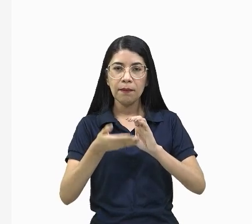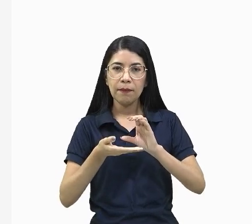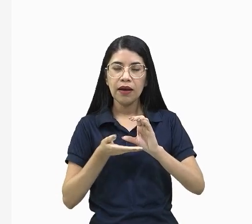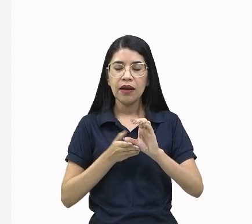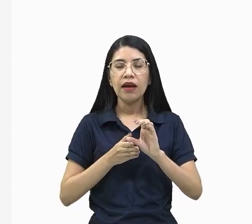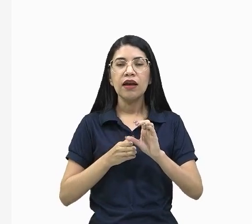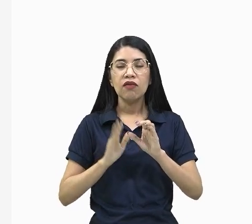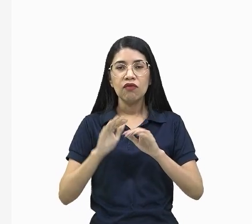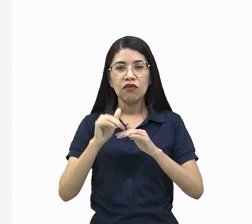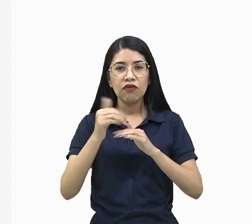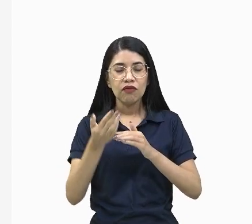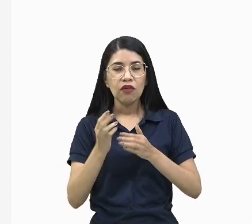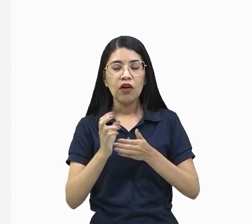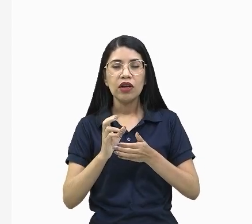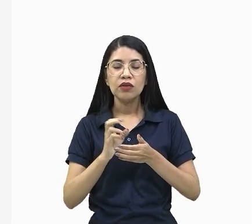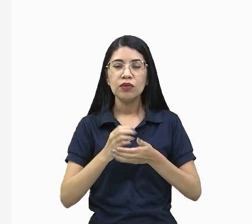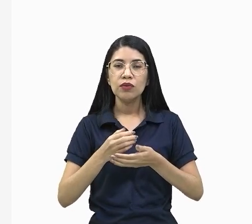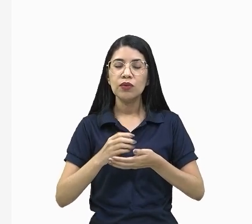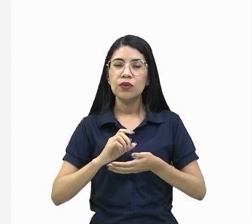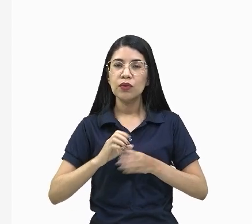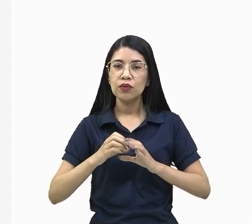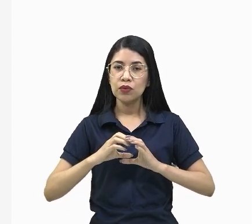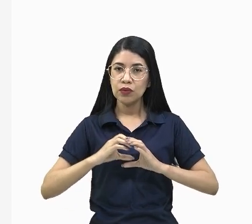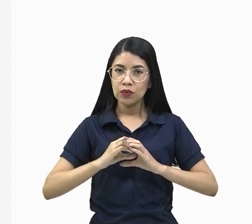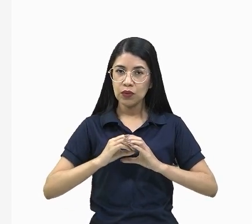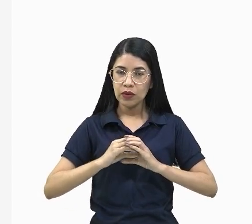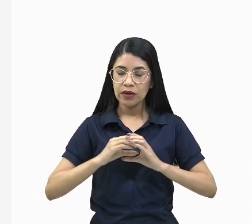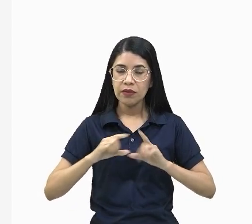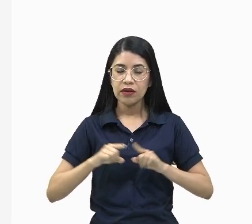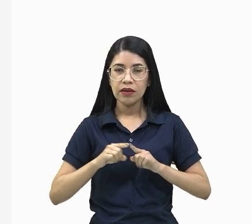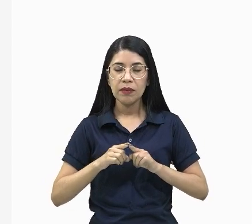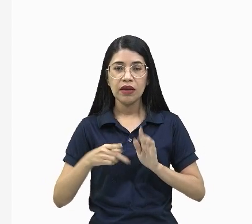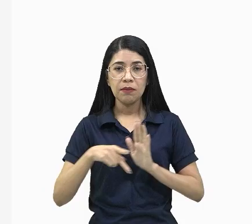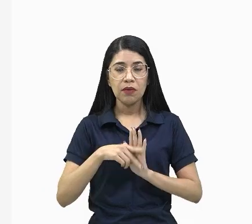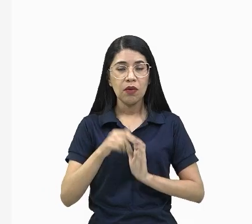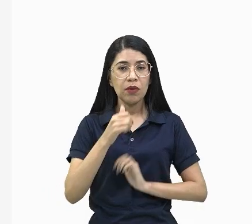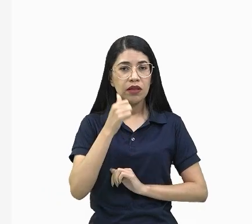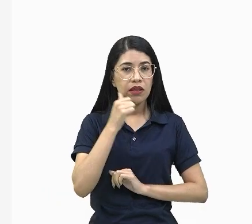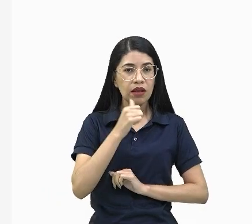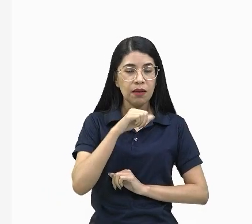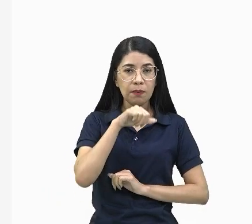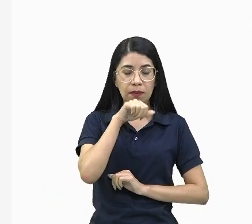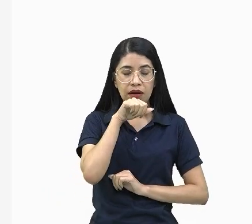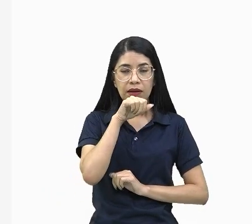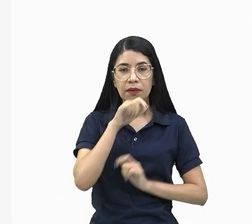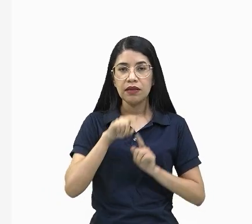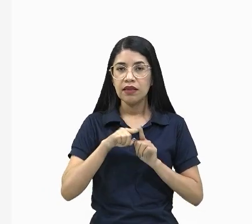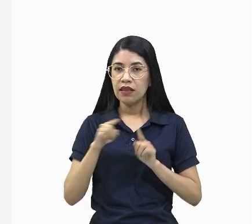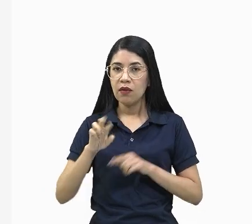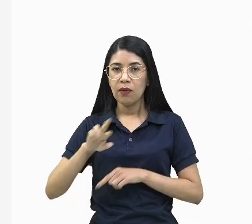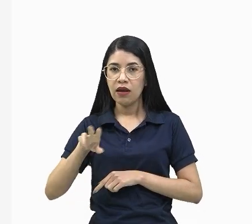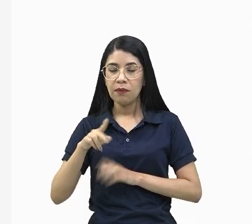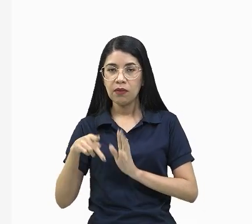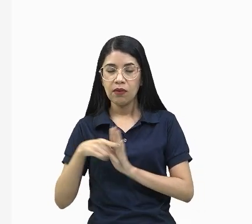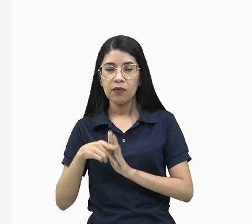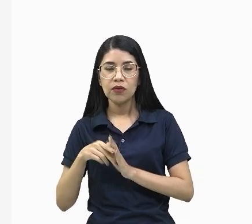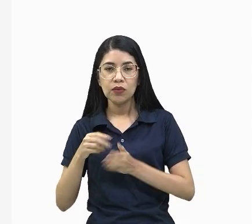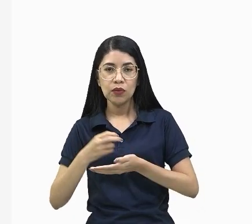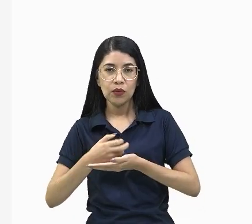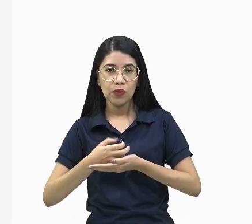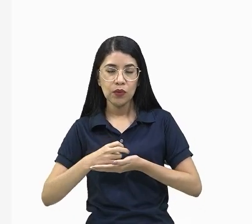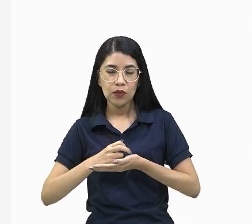extraembrionárias, que são membranas que fazem parte do corpo da mãe e não que vão compor o embrião. Certo? E